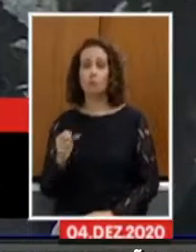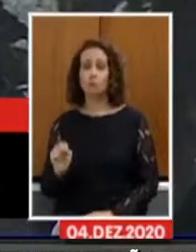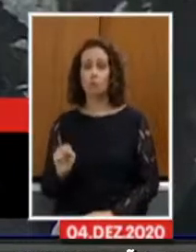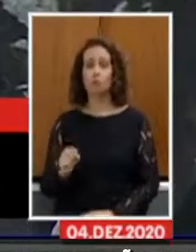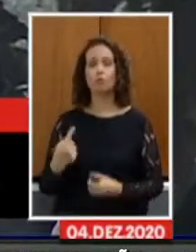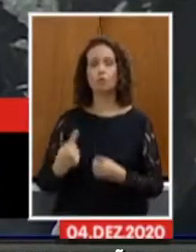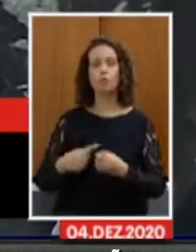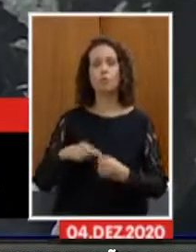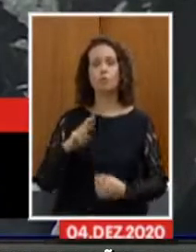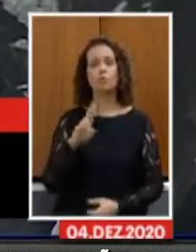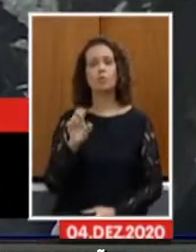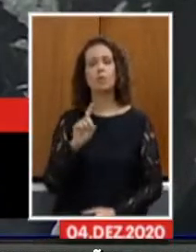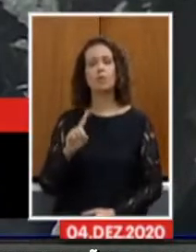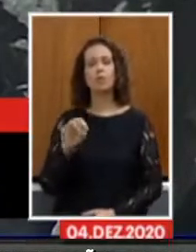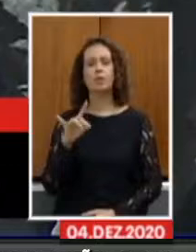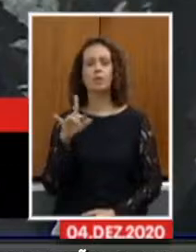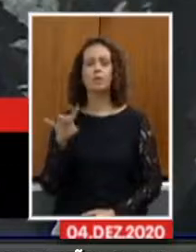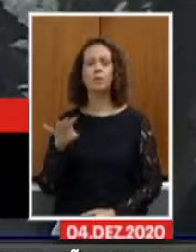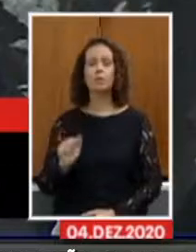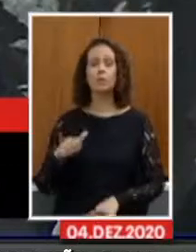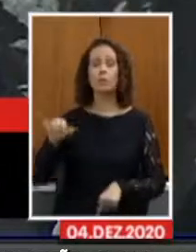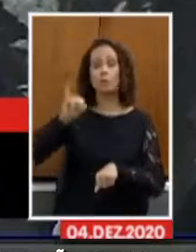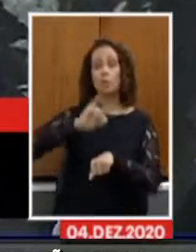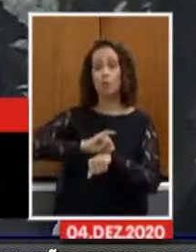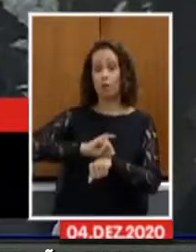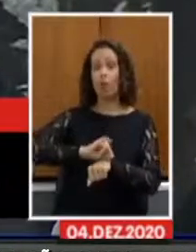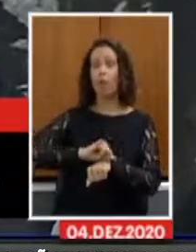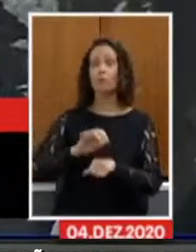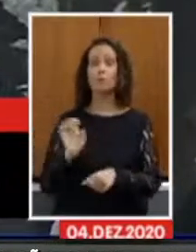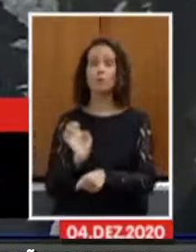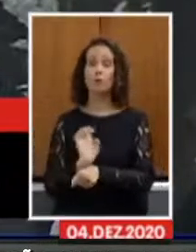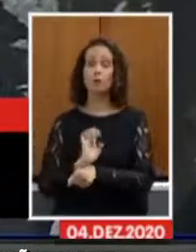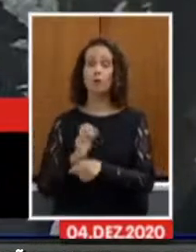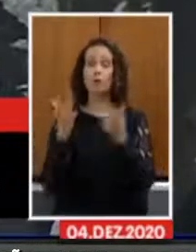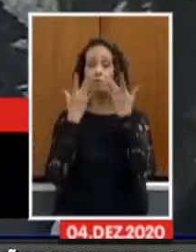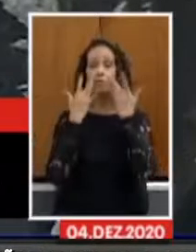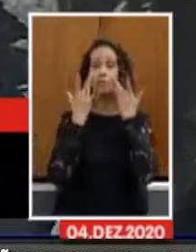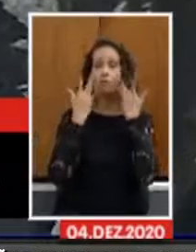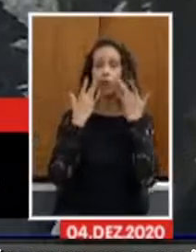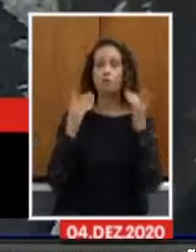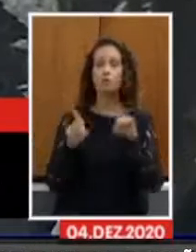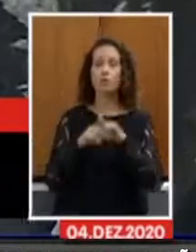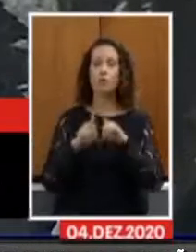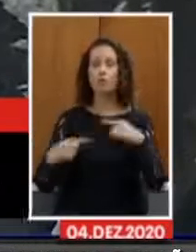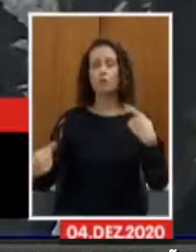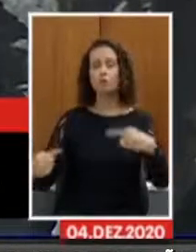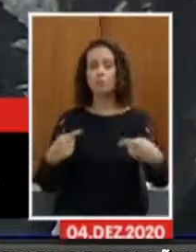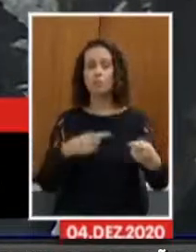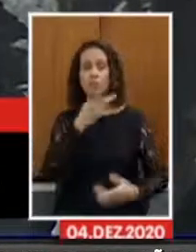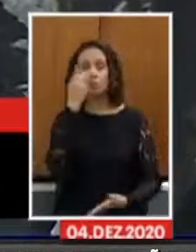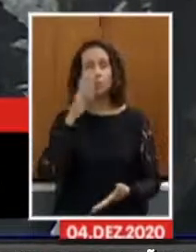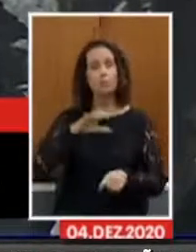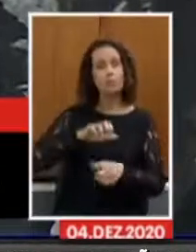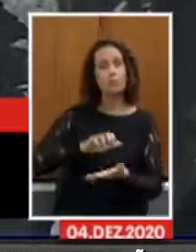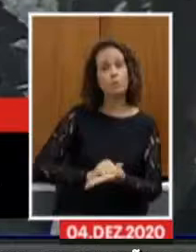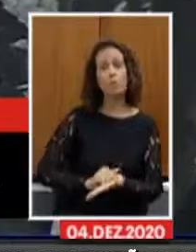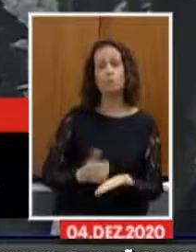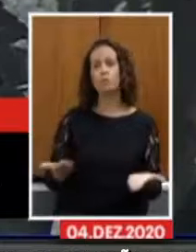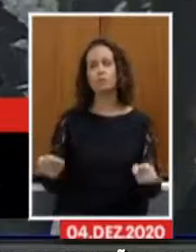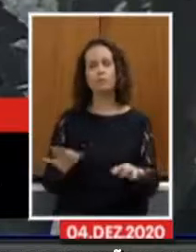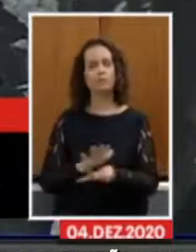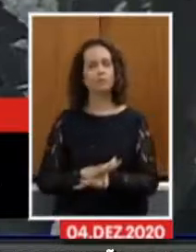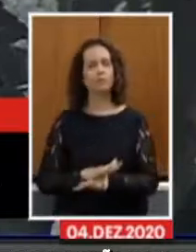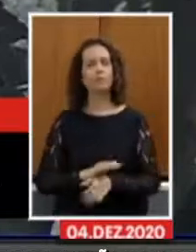município de Resende Costa o título de capital estadual do TEAR e dá outras providências. Em discussão, parecer, não há oradores inscritos, encerra essa discussão.